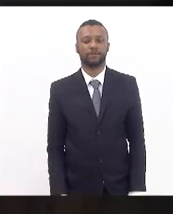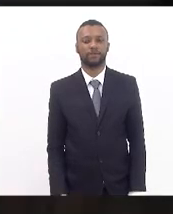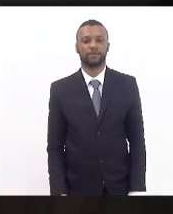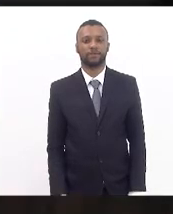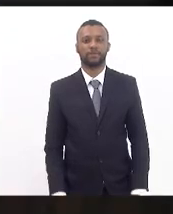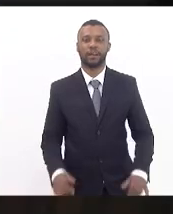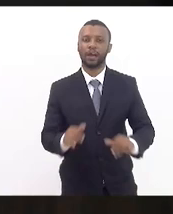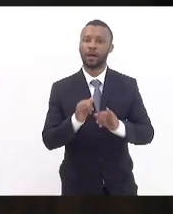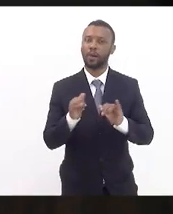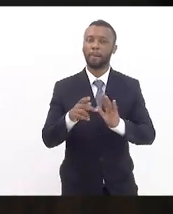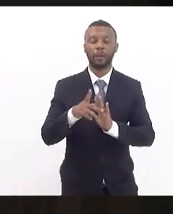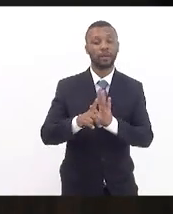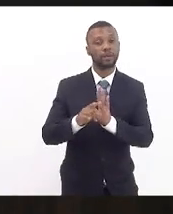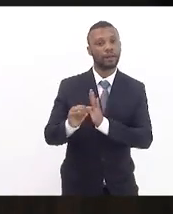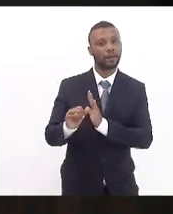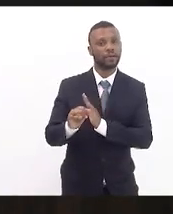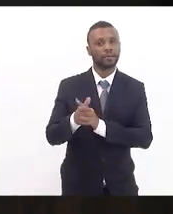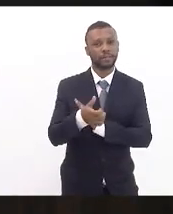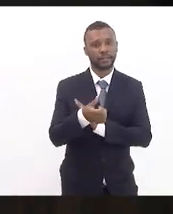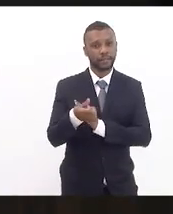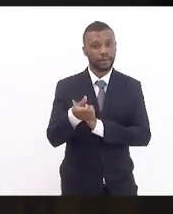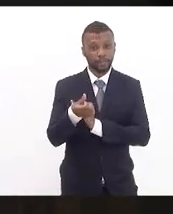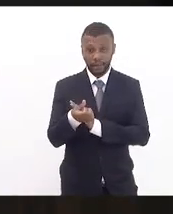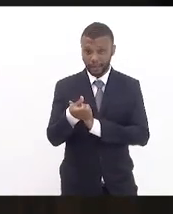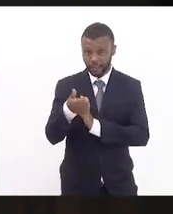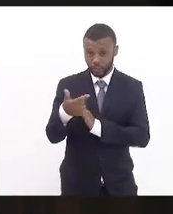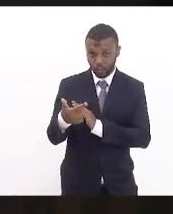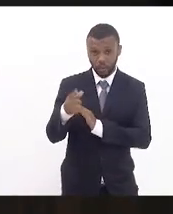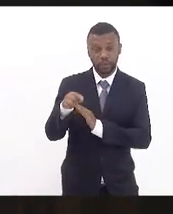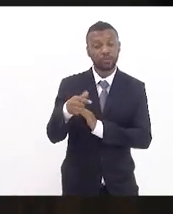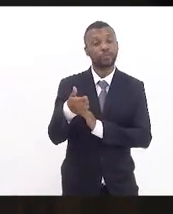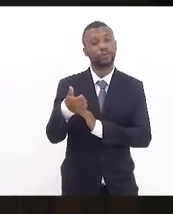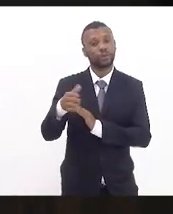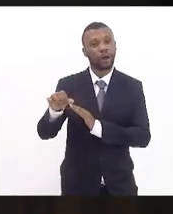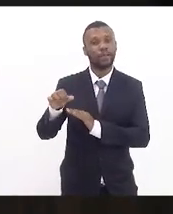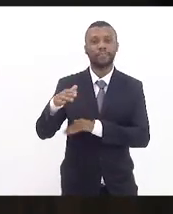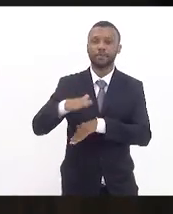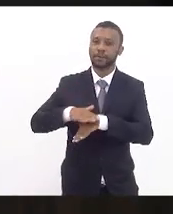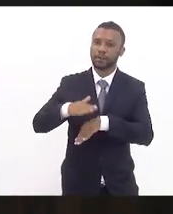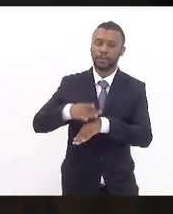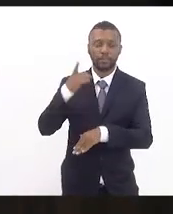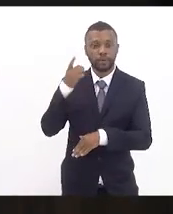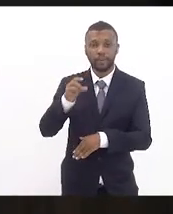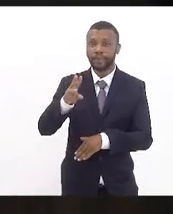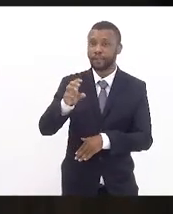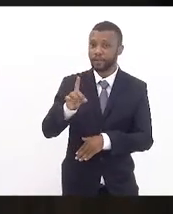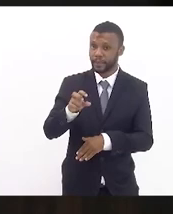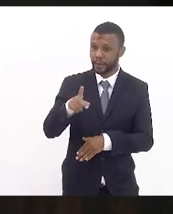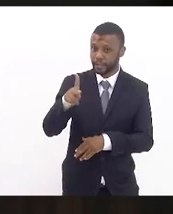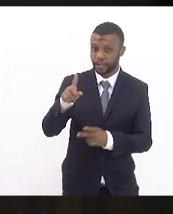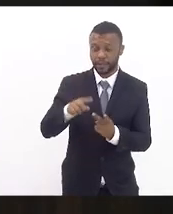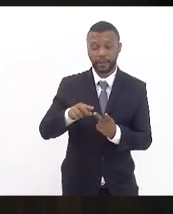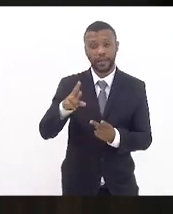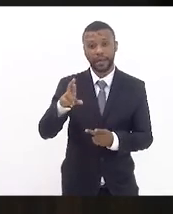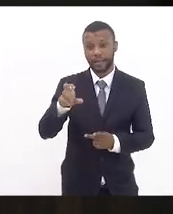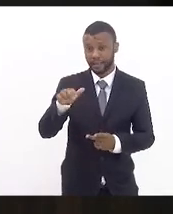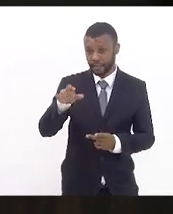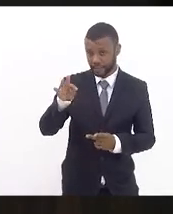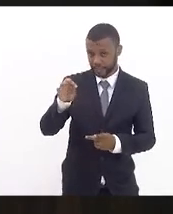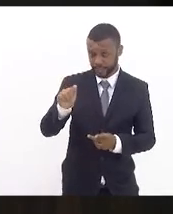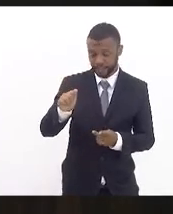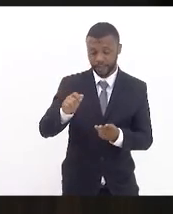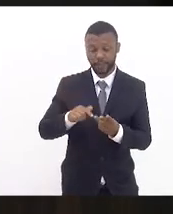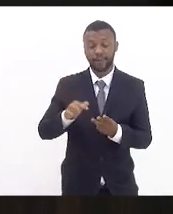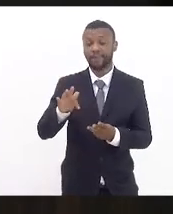Anuncio o projeto de lei 1662, a de 19, de autoria dos deputados Valdeque Carneiro, Renata Souza e Flávio Serafim. Expõe